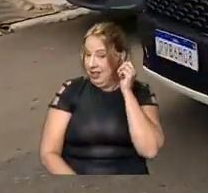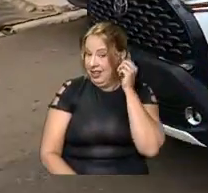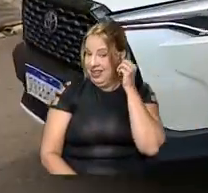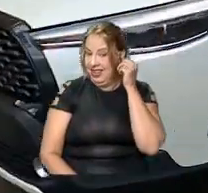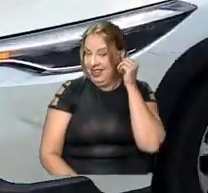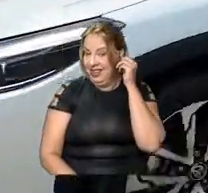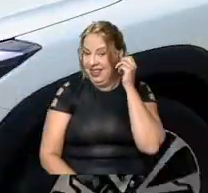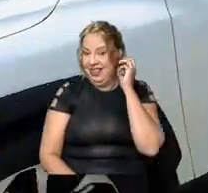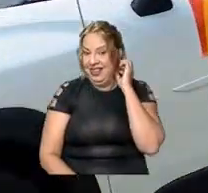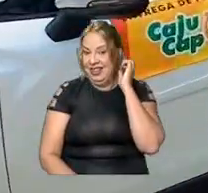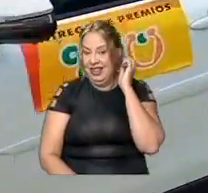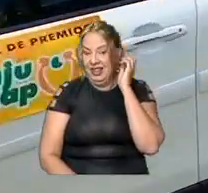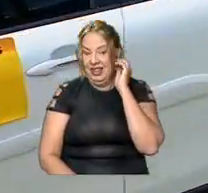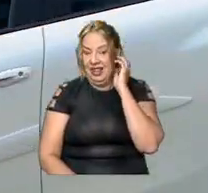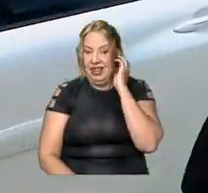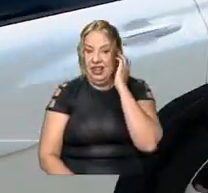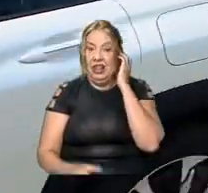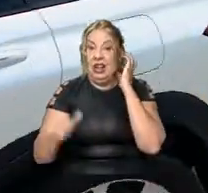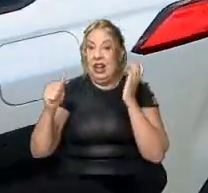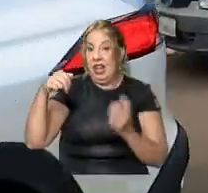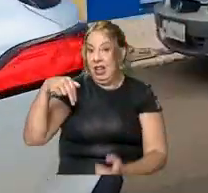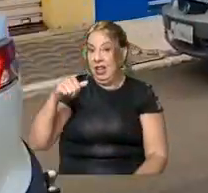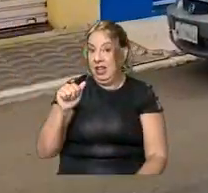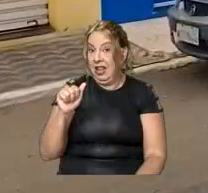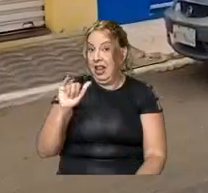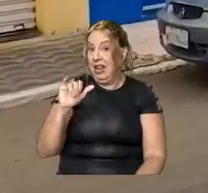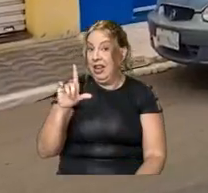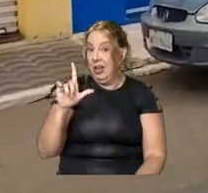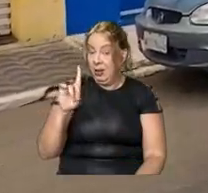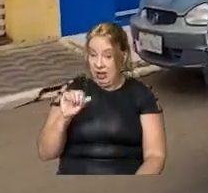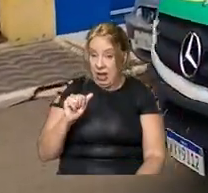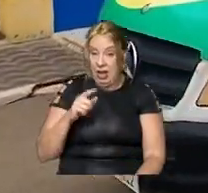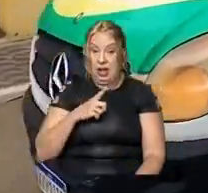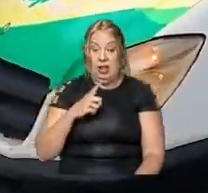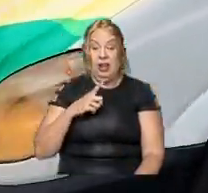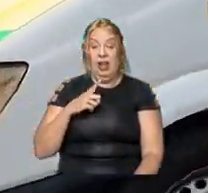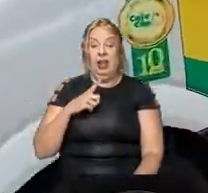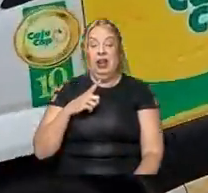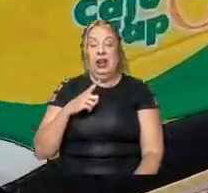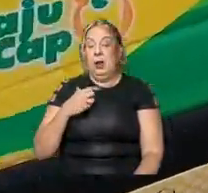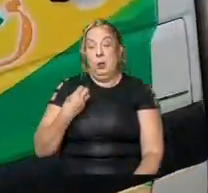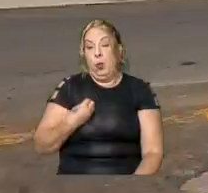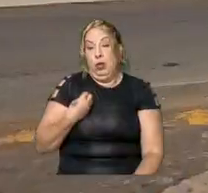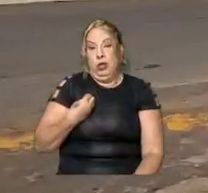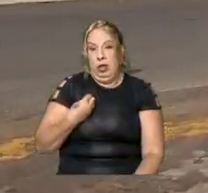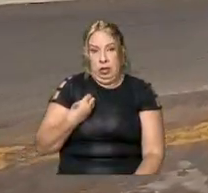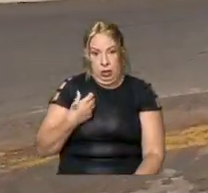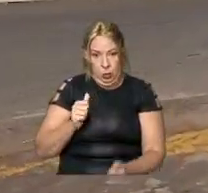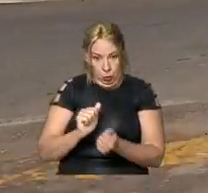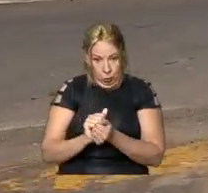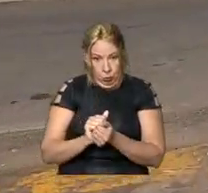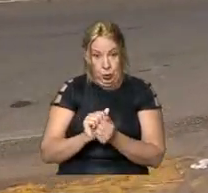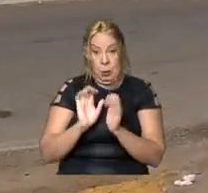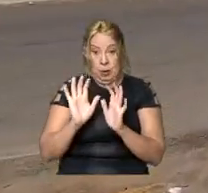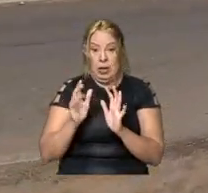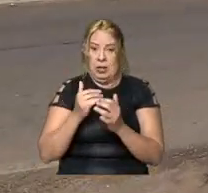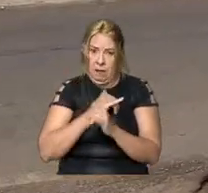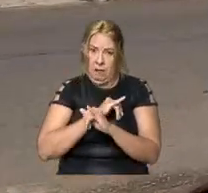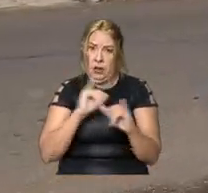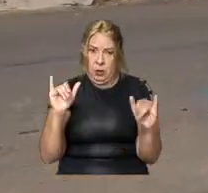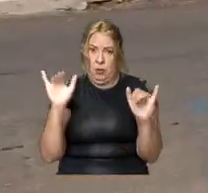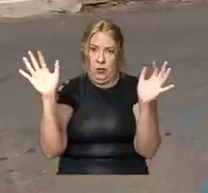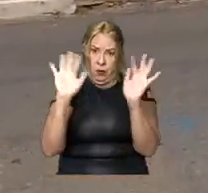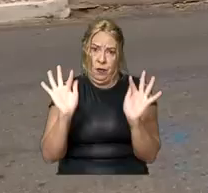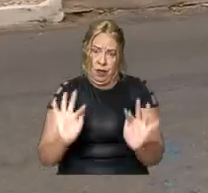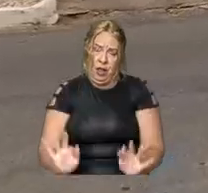Anailda não pôde participar com a gente, mas afirmou que ficou hiper feliz. E nessa cidade cheia de